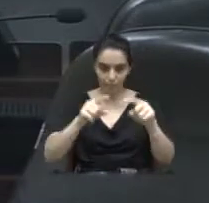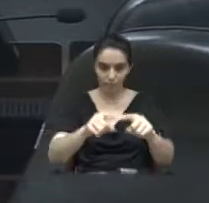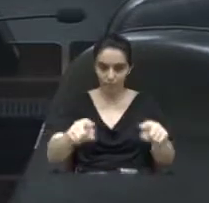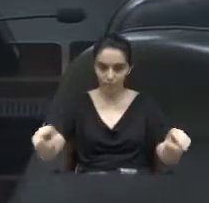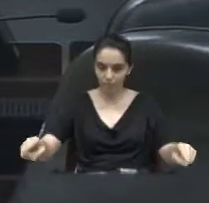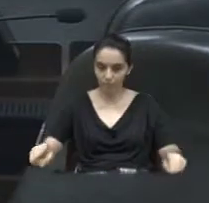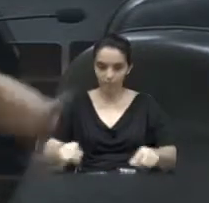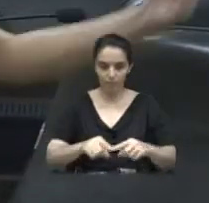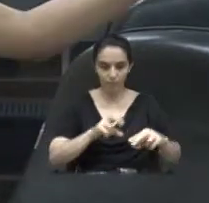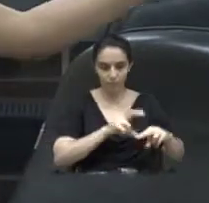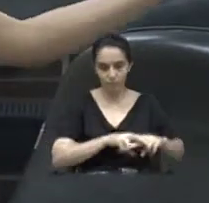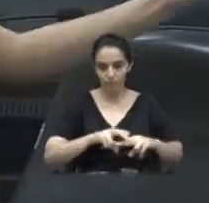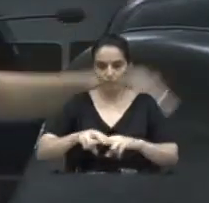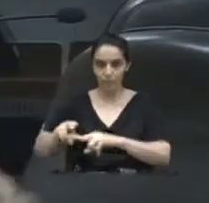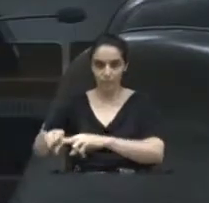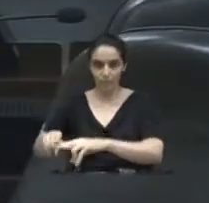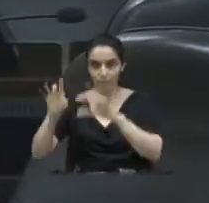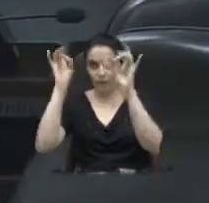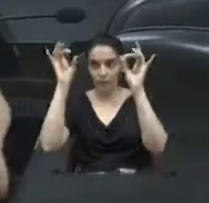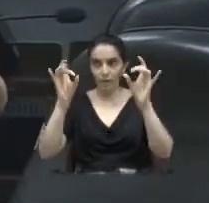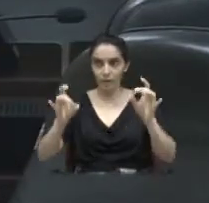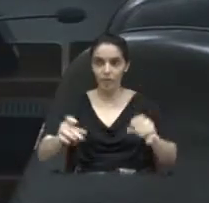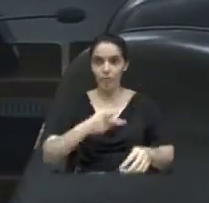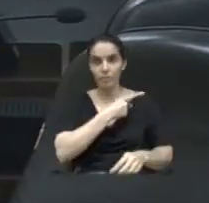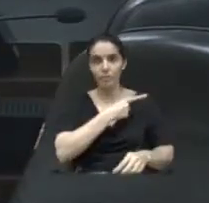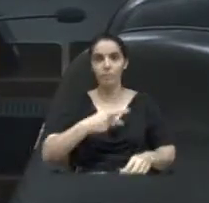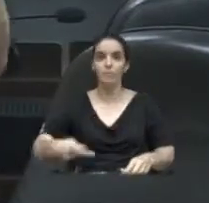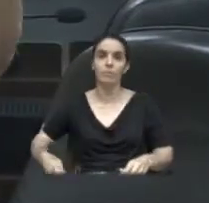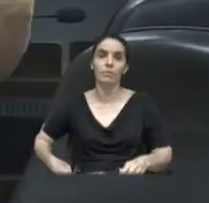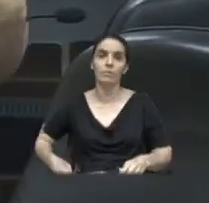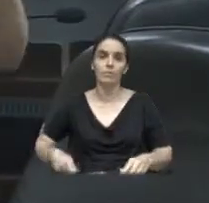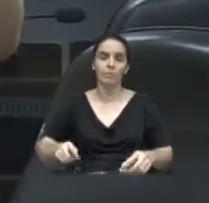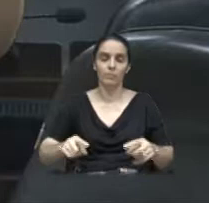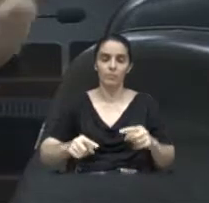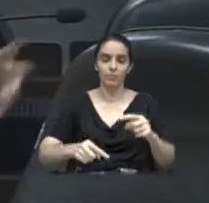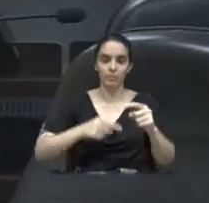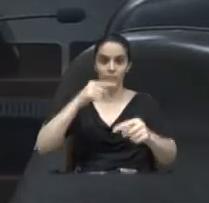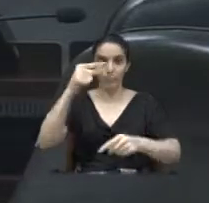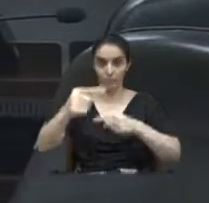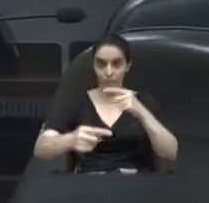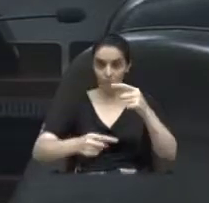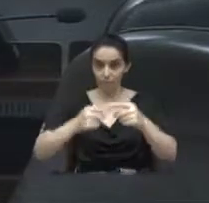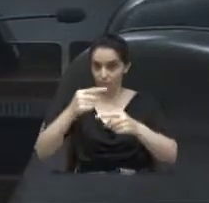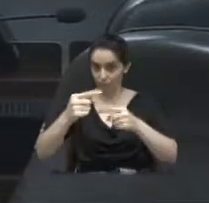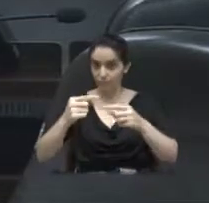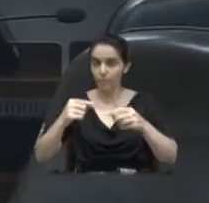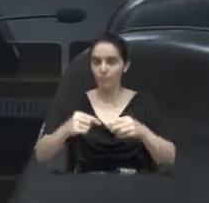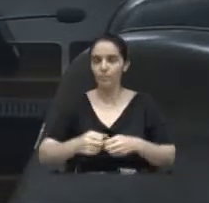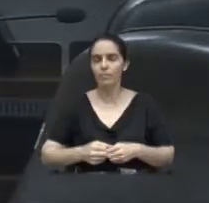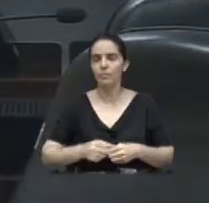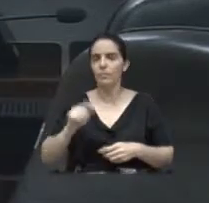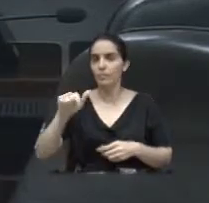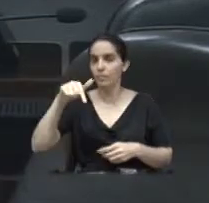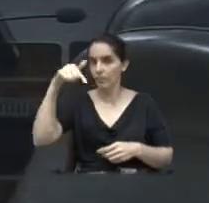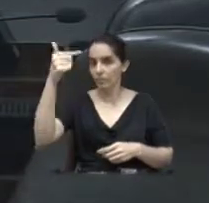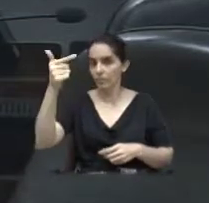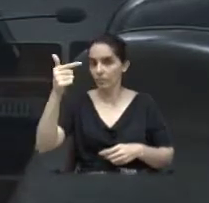especial do presidente, com essa alternativa aí do pilhão, que é o descarte, que está sendo copiado por outras instituições e